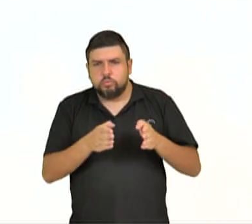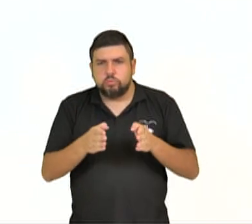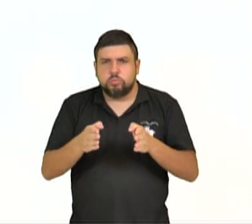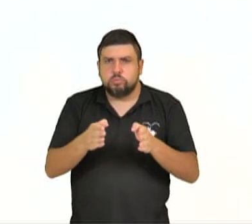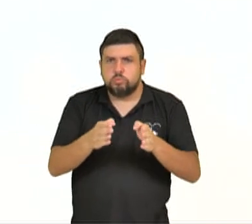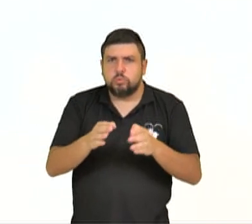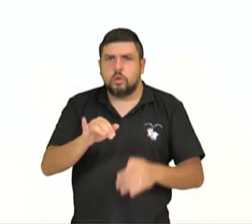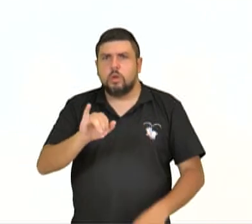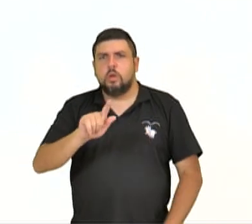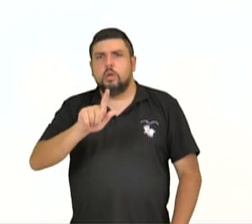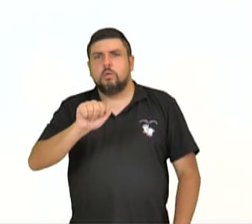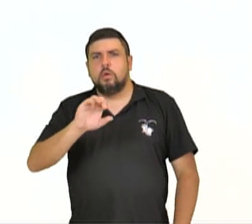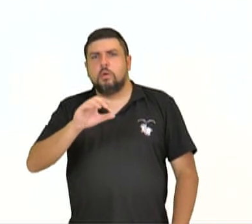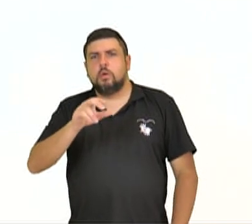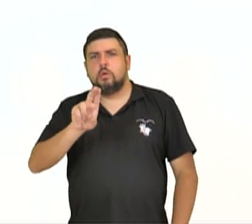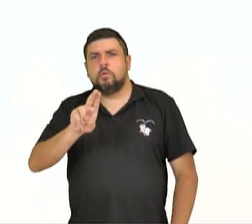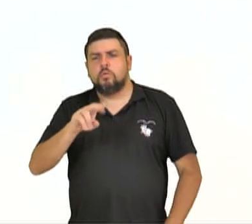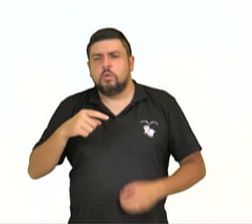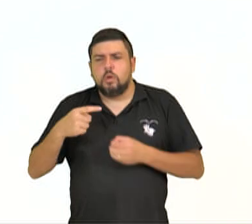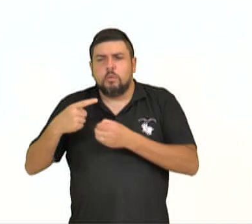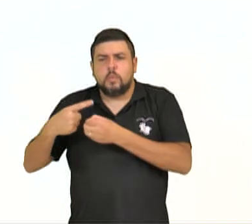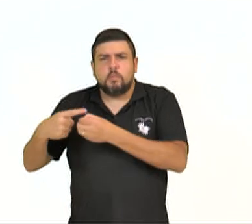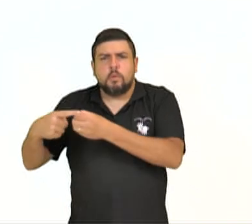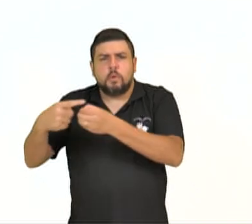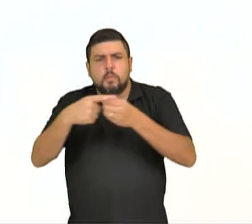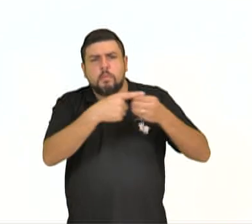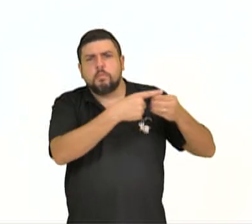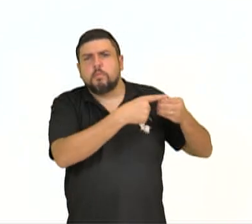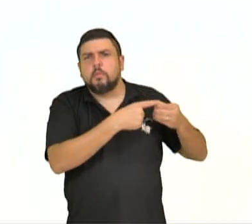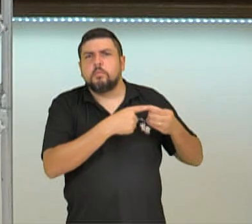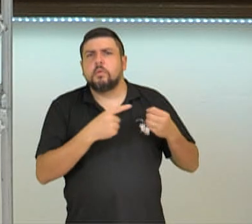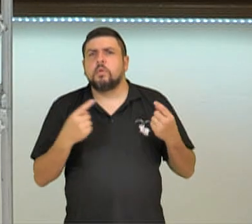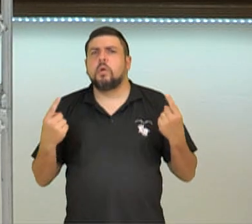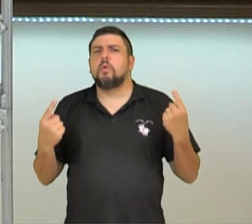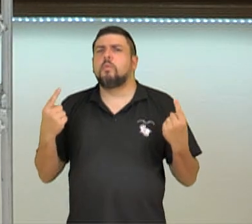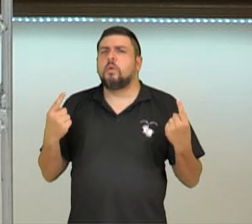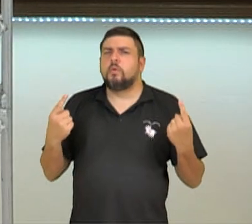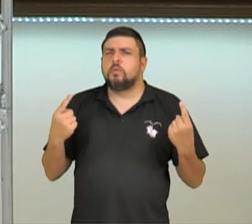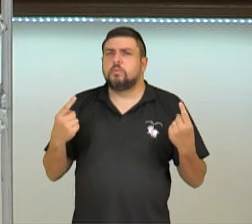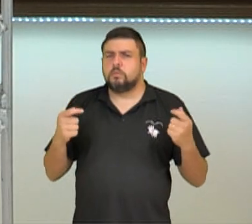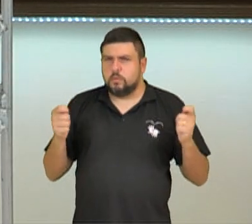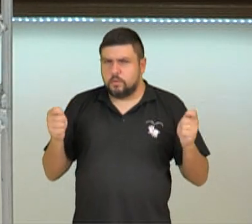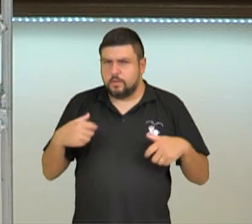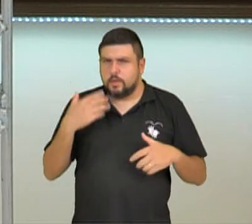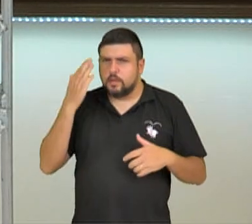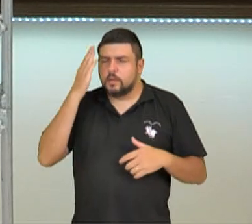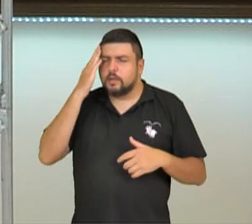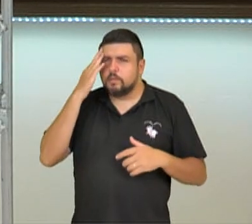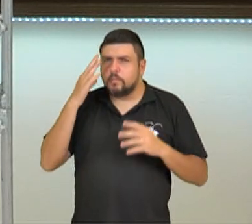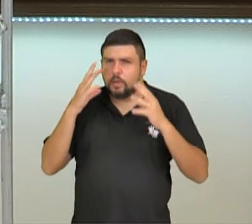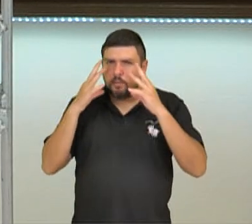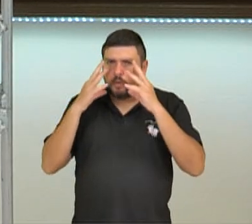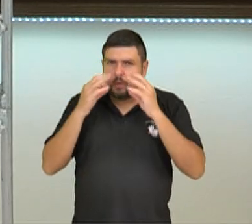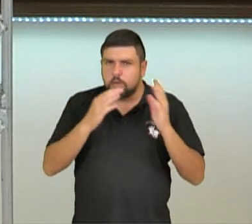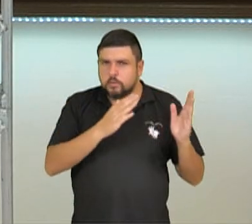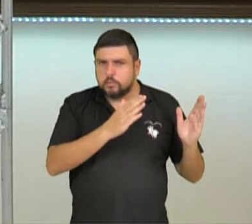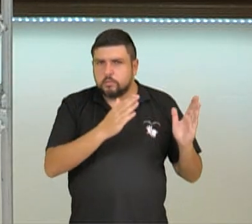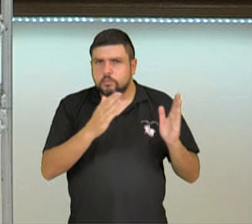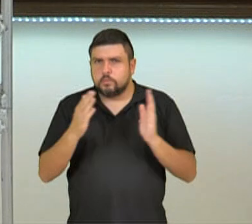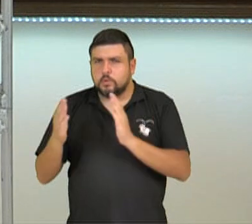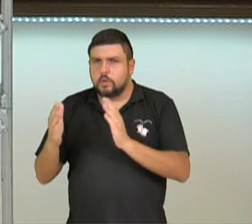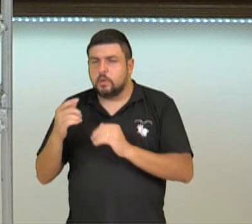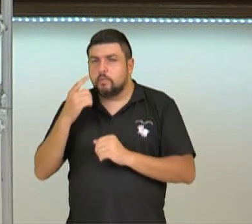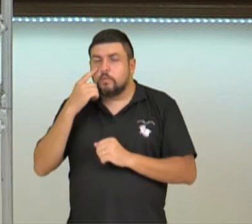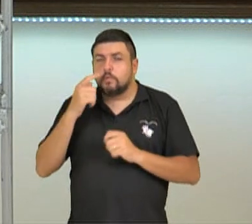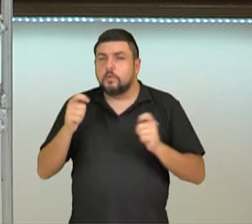Iguaçu, estão quais daquelas relacionadas ali? Conseguem saber? Prestaram atenção nos mapas? Vamos ver se